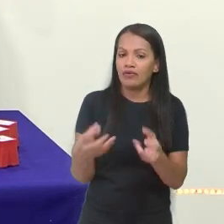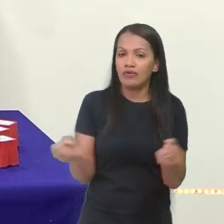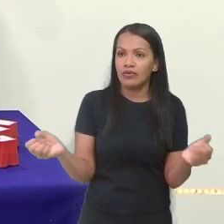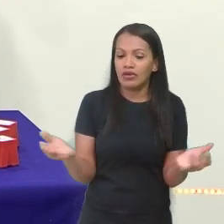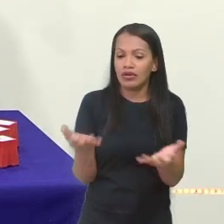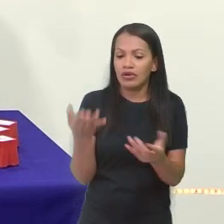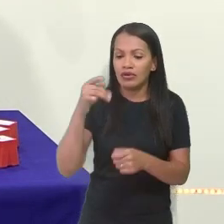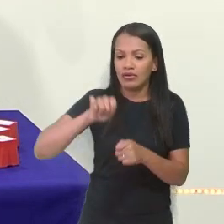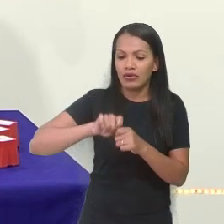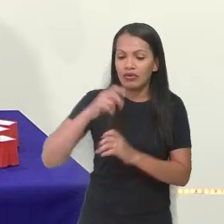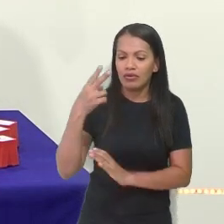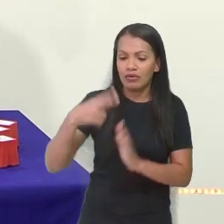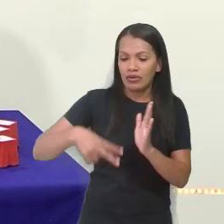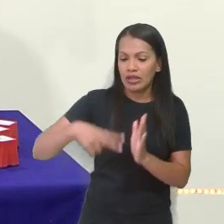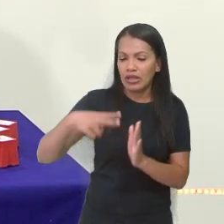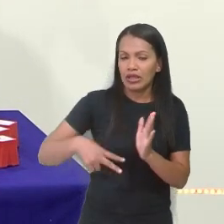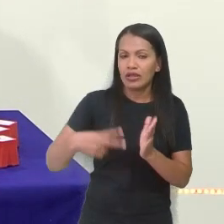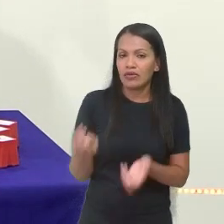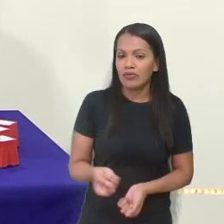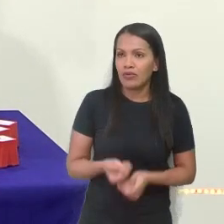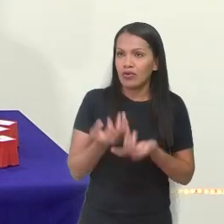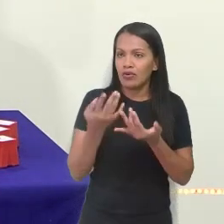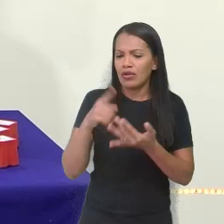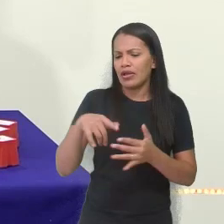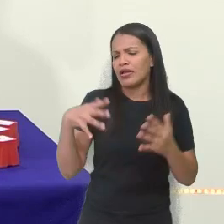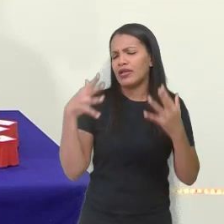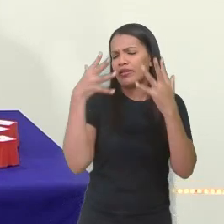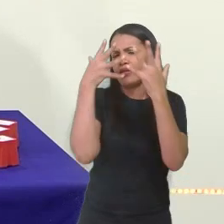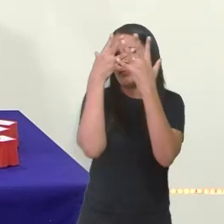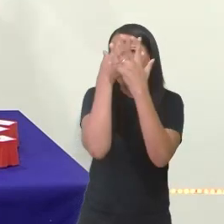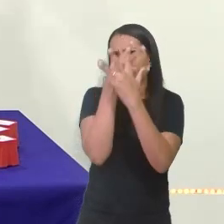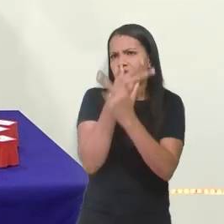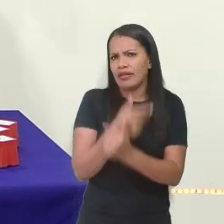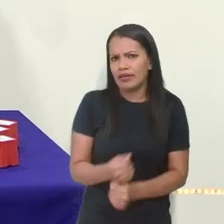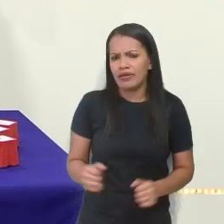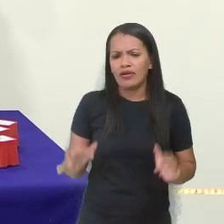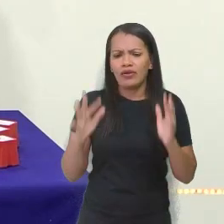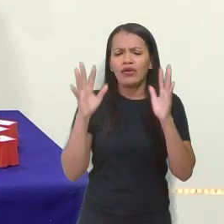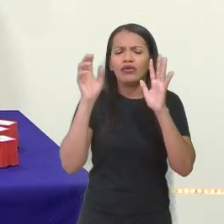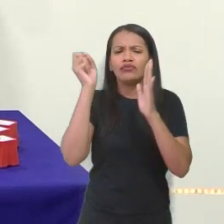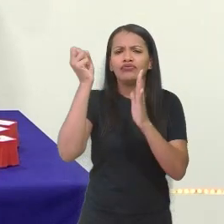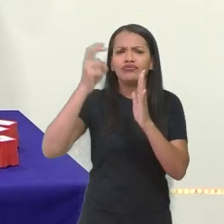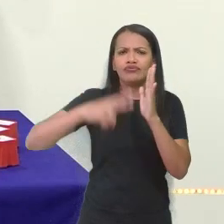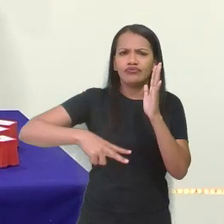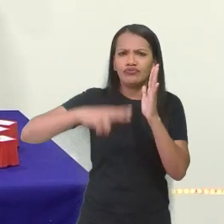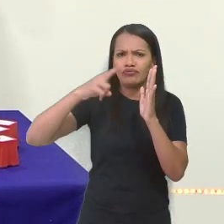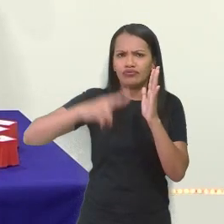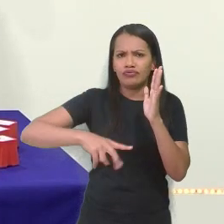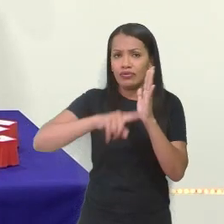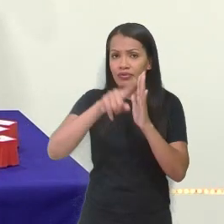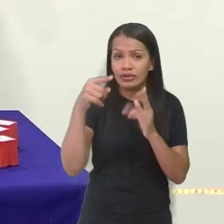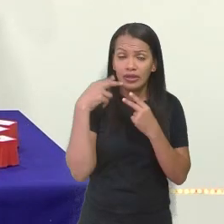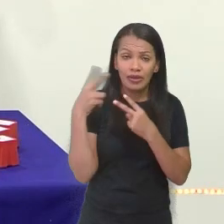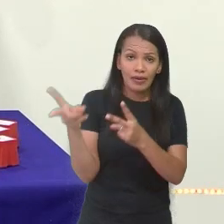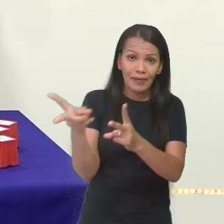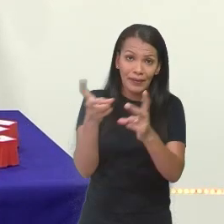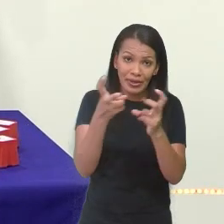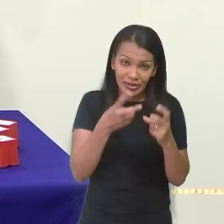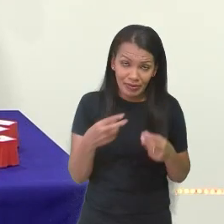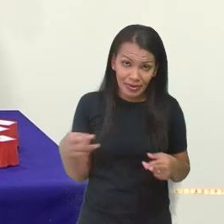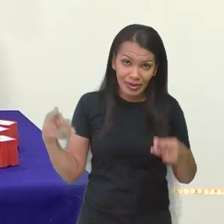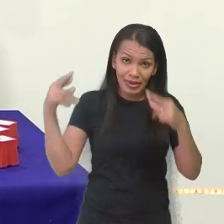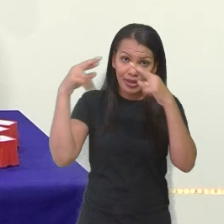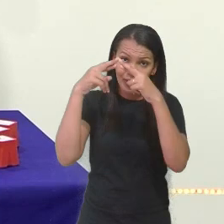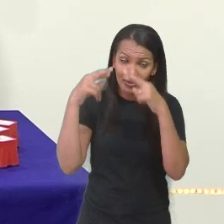agora fazer a leitura desse poema que é lindo, tá? Eu vou ler ele todinho agora para você observar as